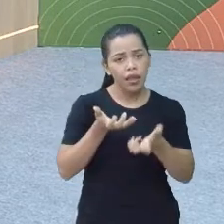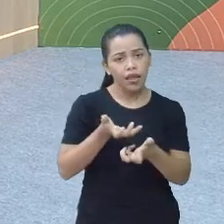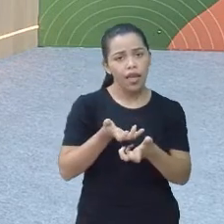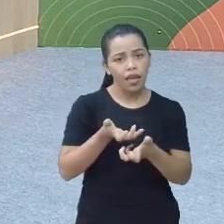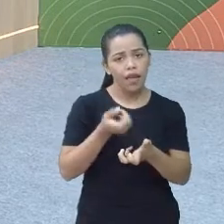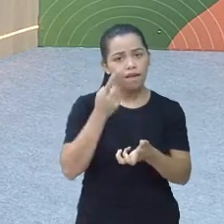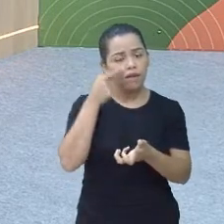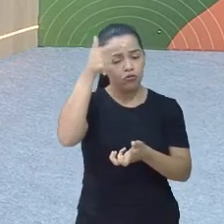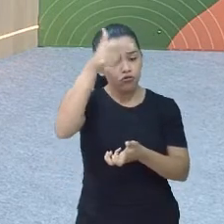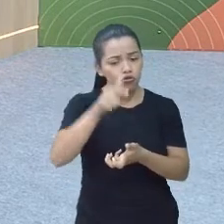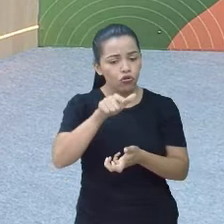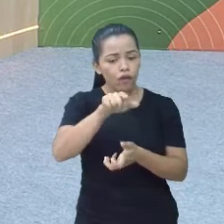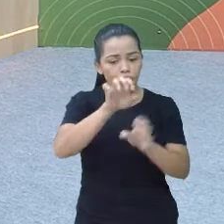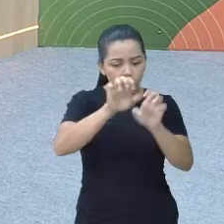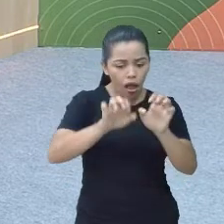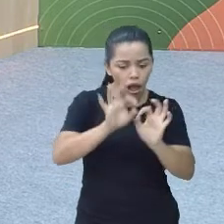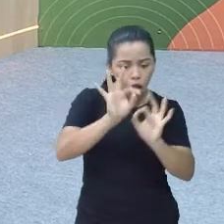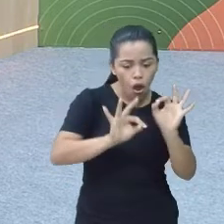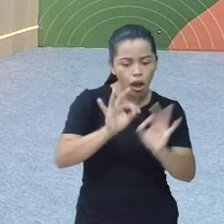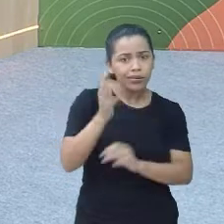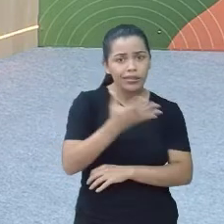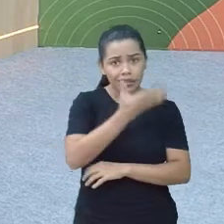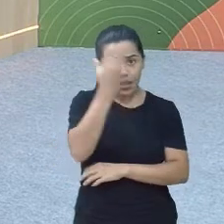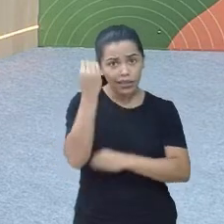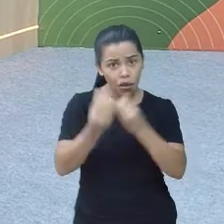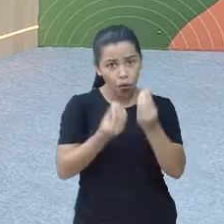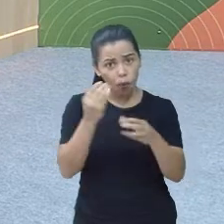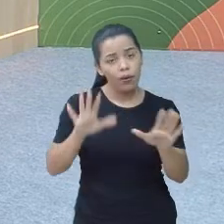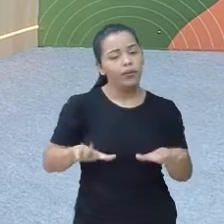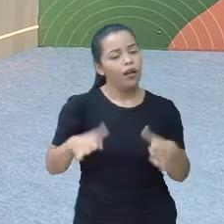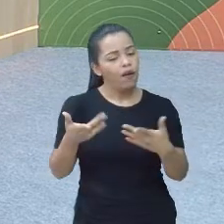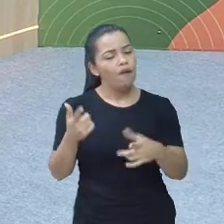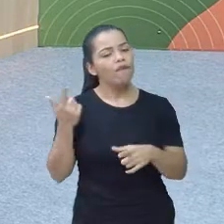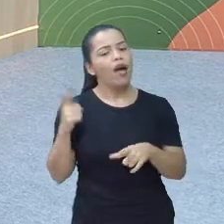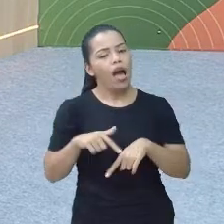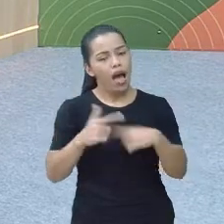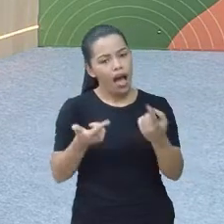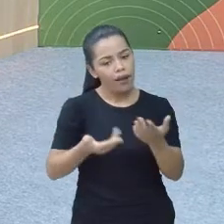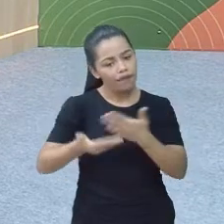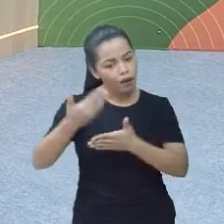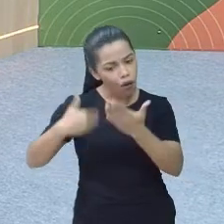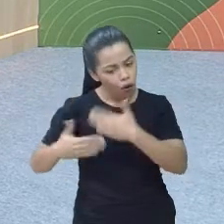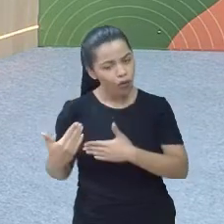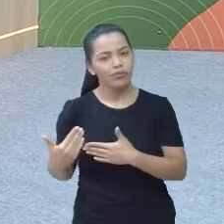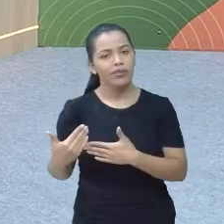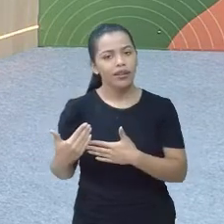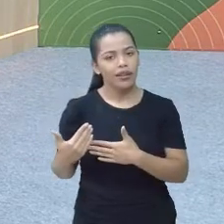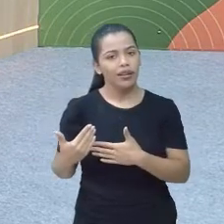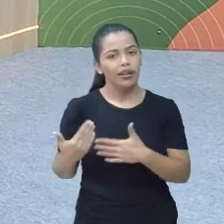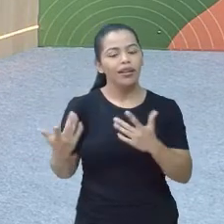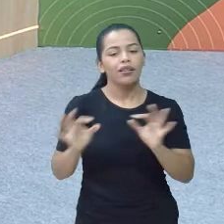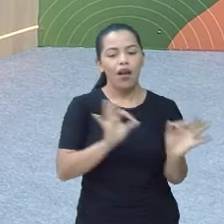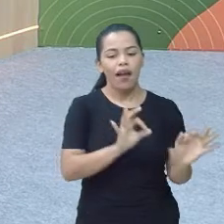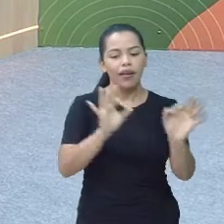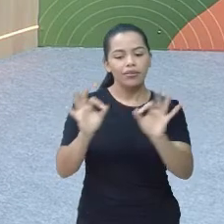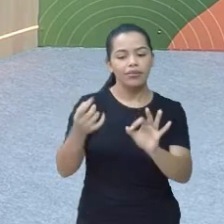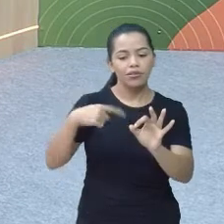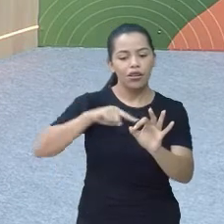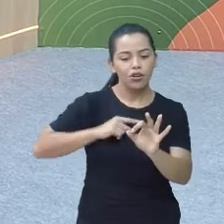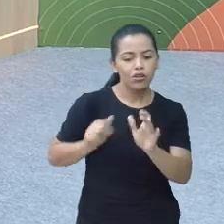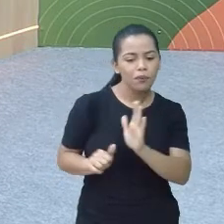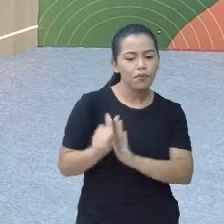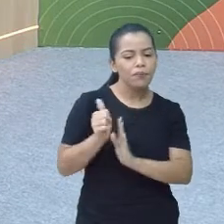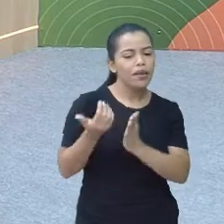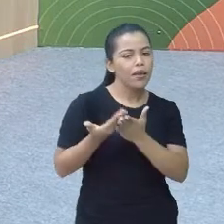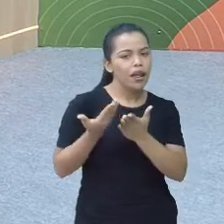essa estrutura, né, esqueceu como é, você vai lá, volta 2 casas e assiste nas nossas